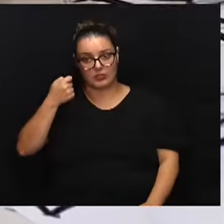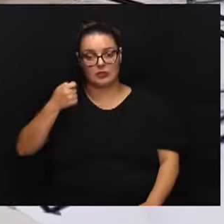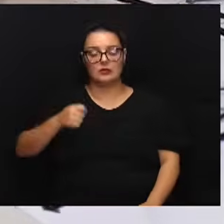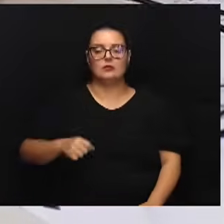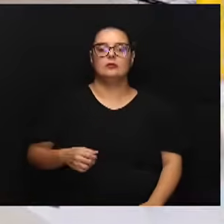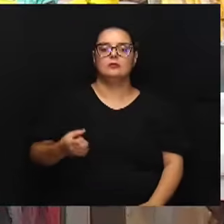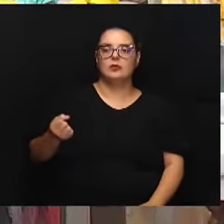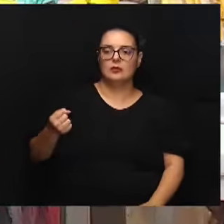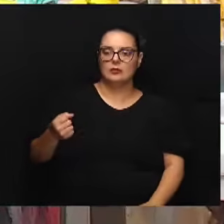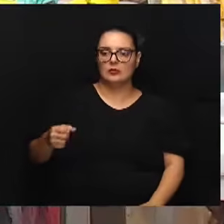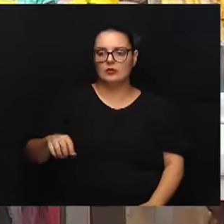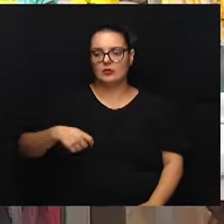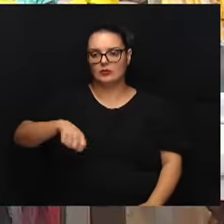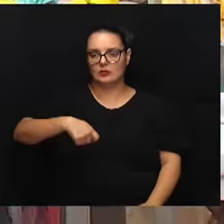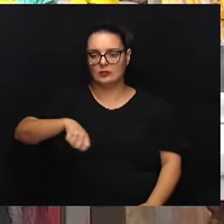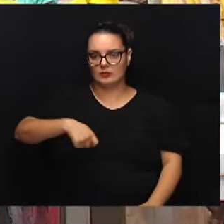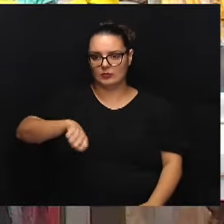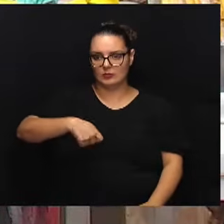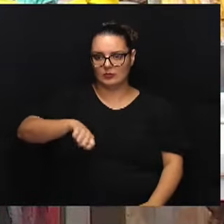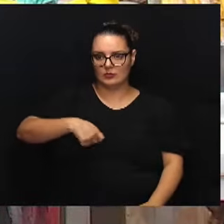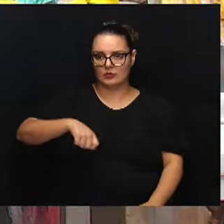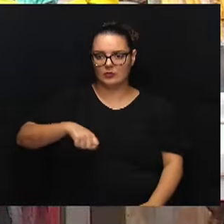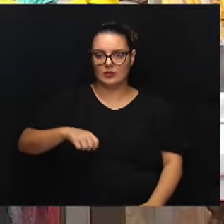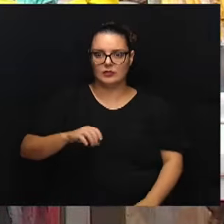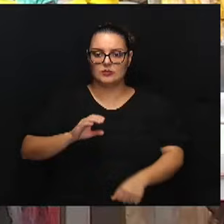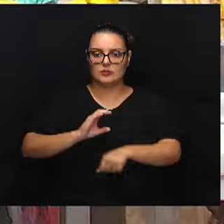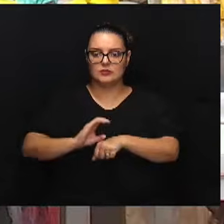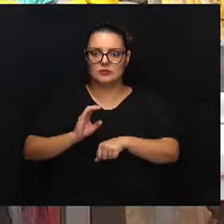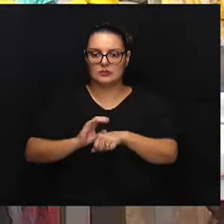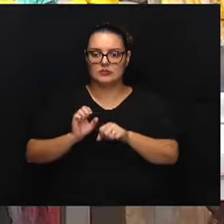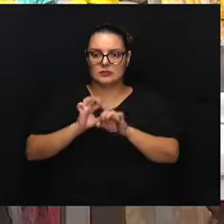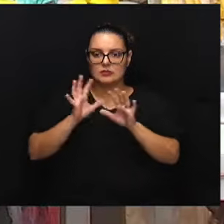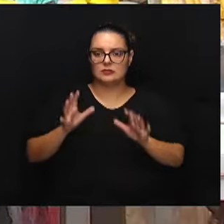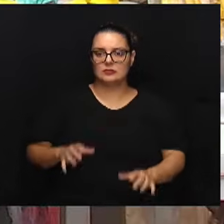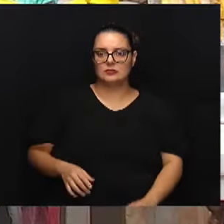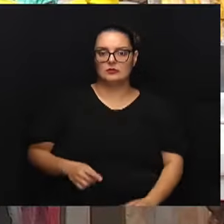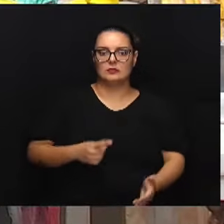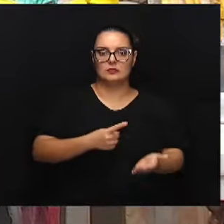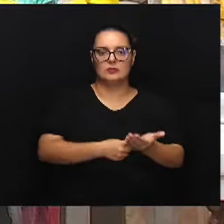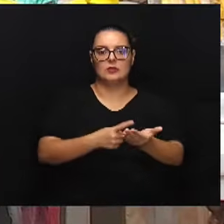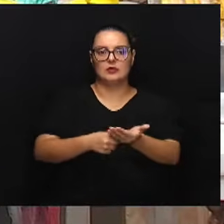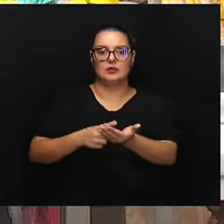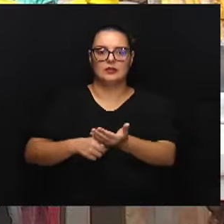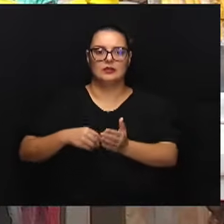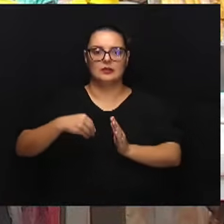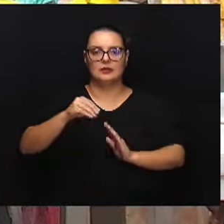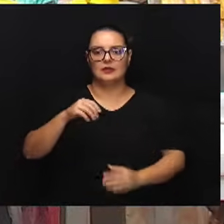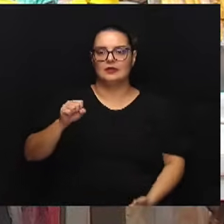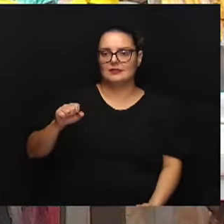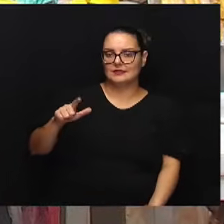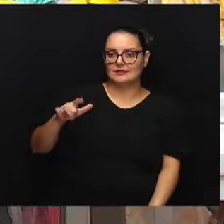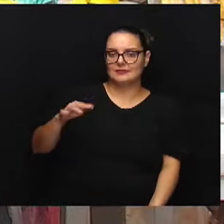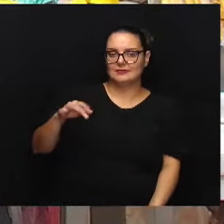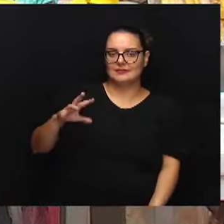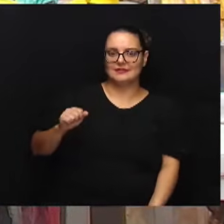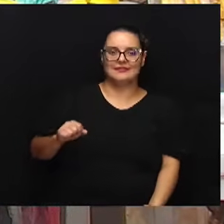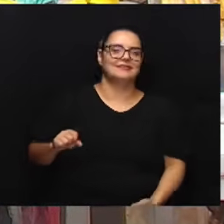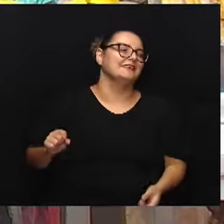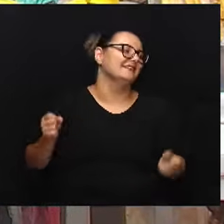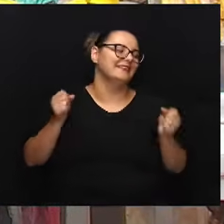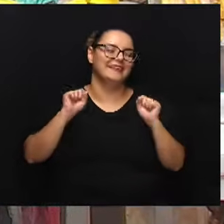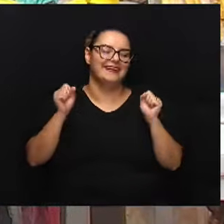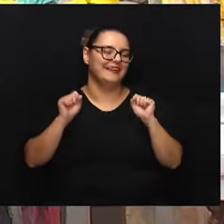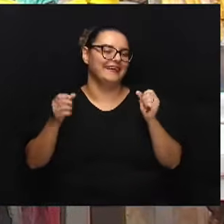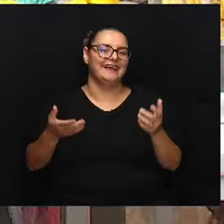o branco assim, ó, faz um cinza bem clarinho e pinta salsichas assim, como se fosse a unha, né? Eu adorei